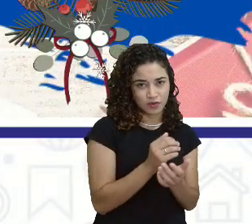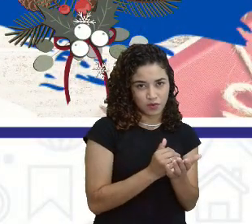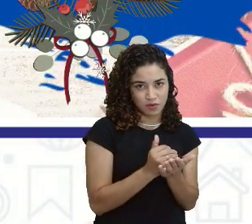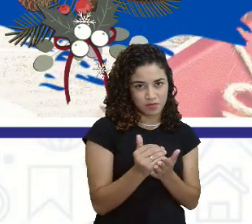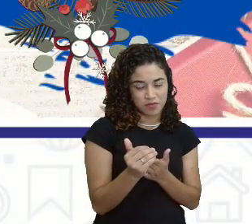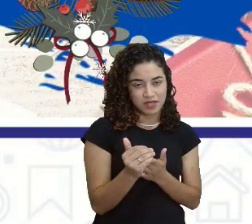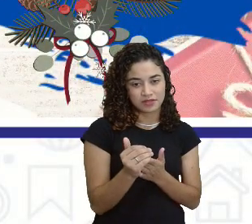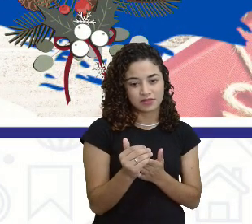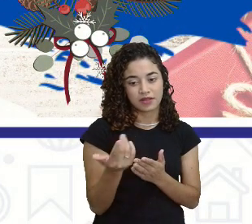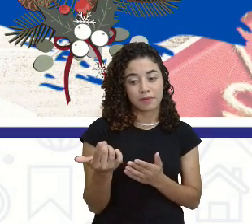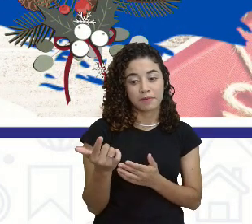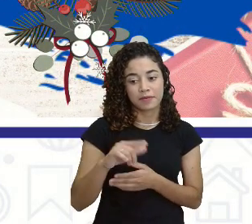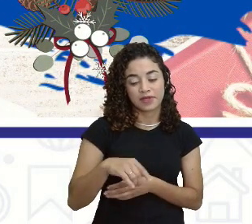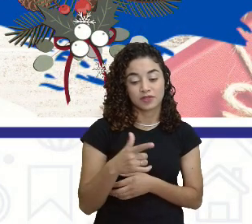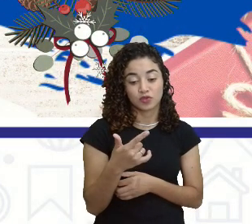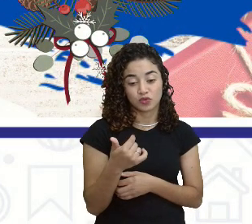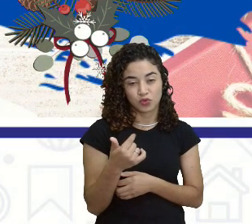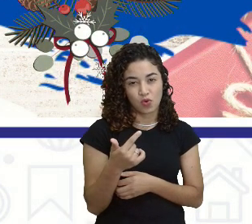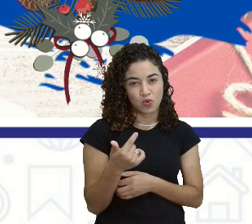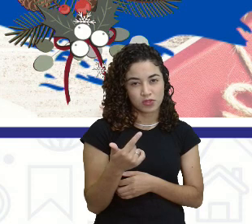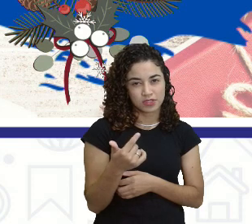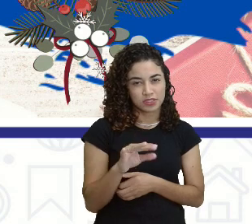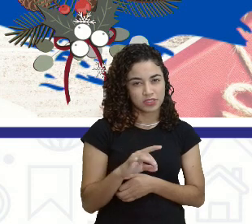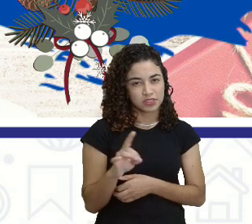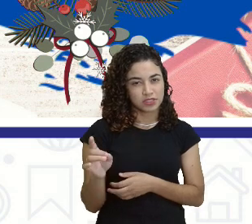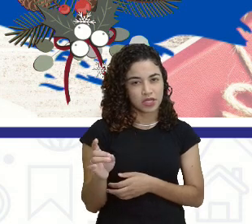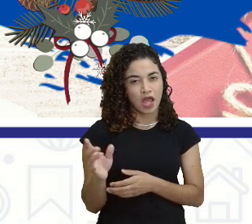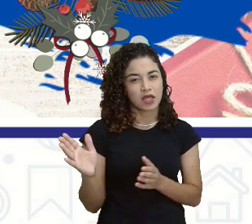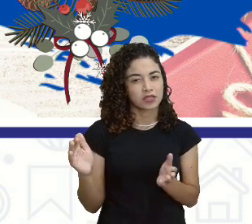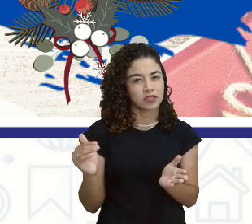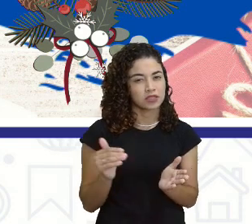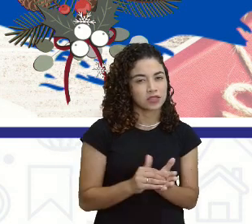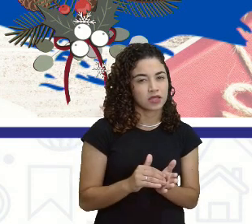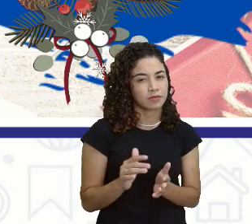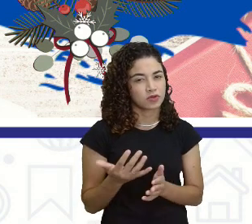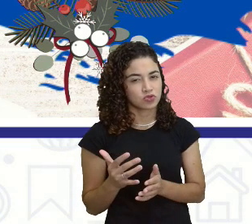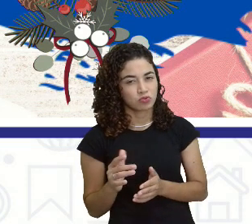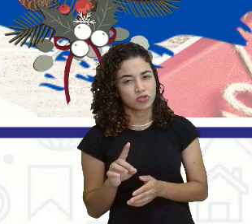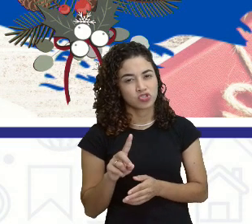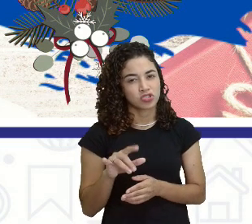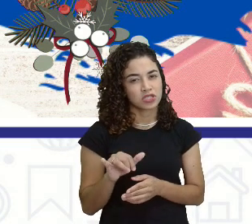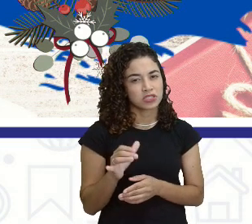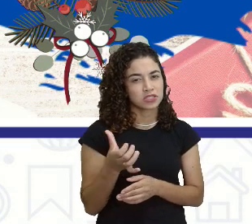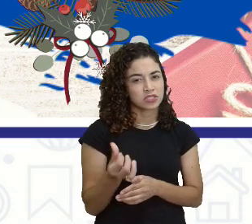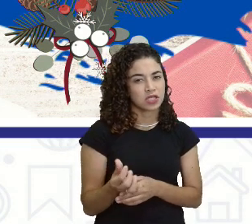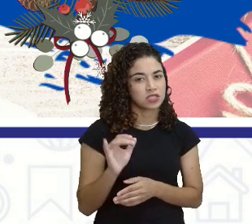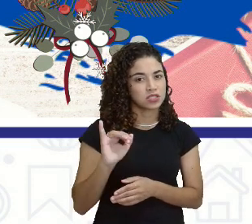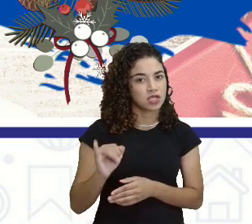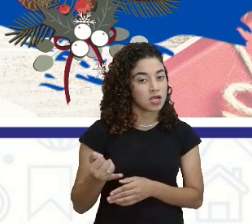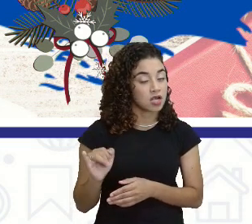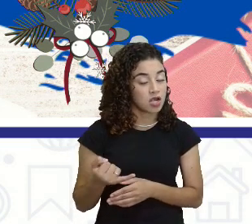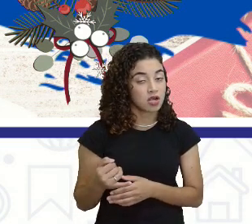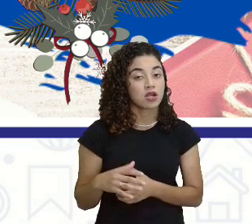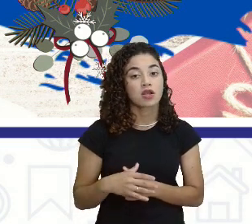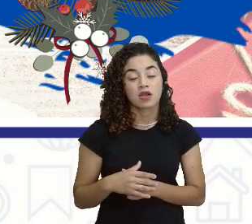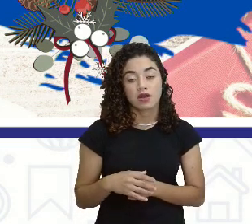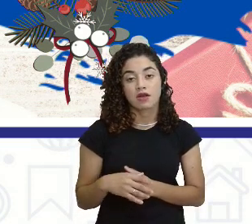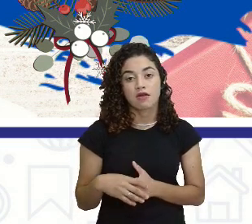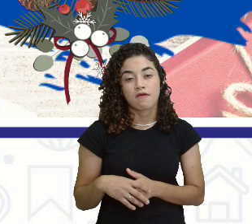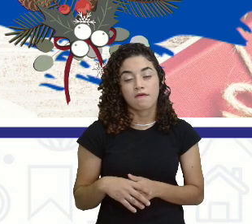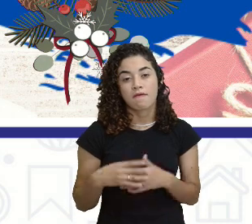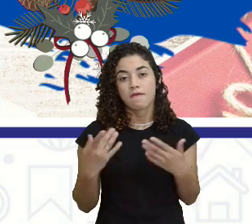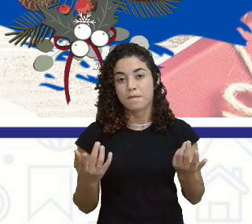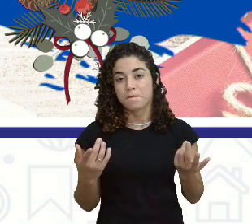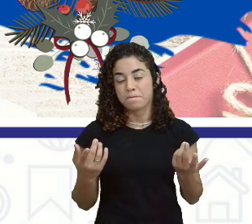vai mais 12 dias, aí vai até mais ou menos ali o dia 6 de janeiro, né? Então,